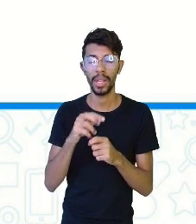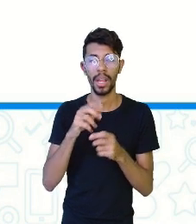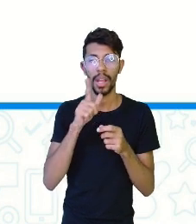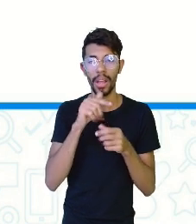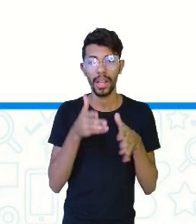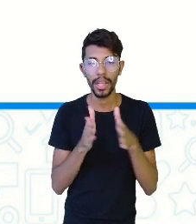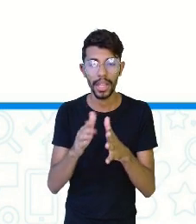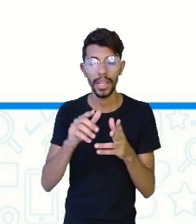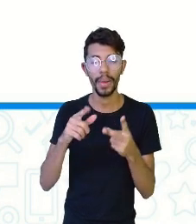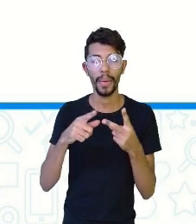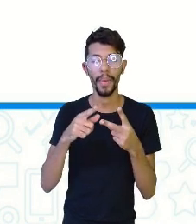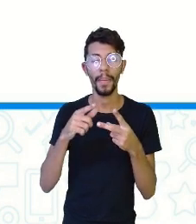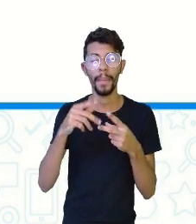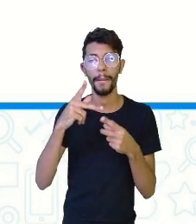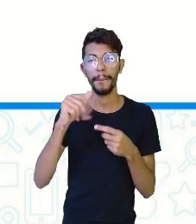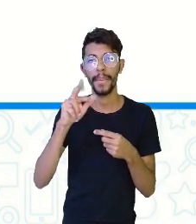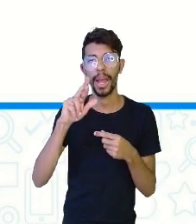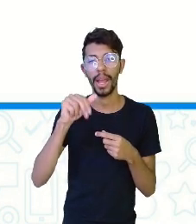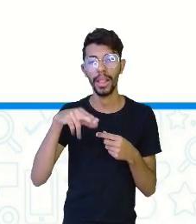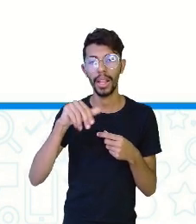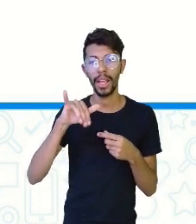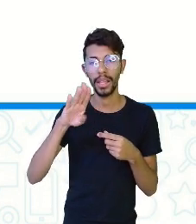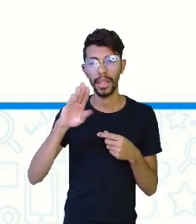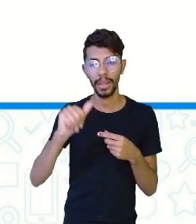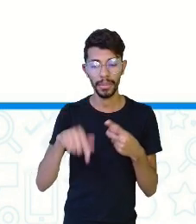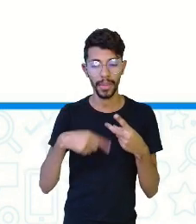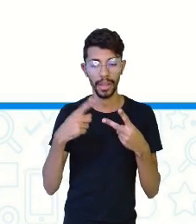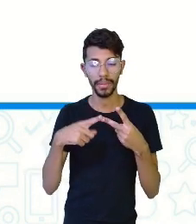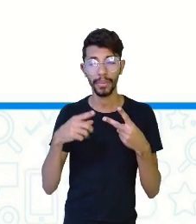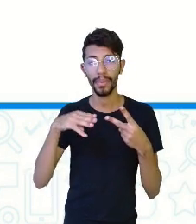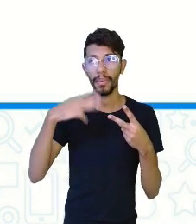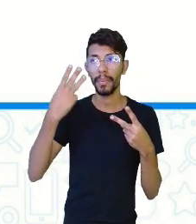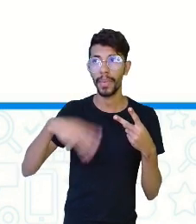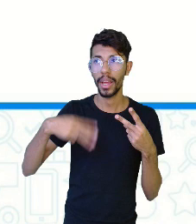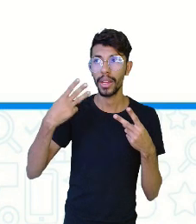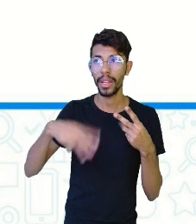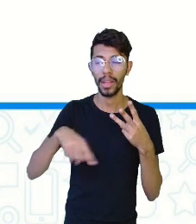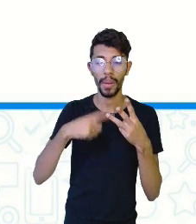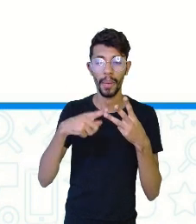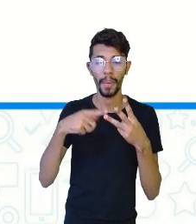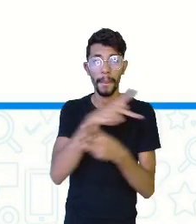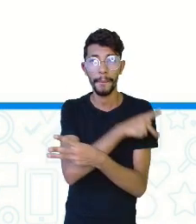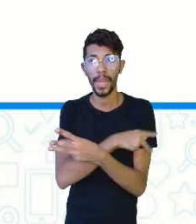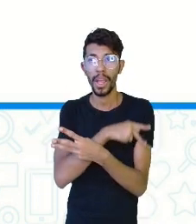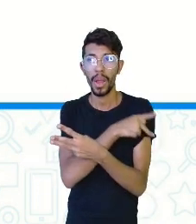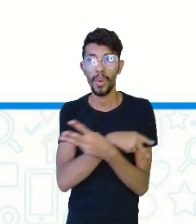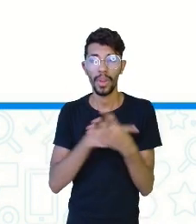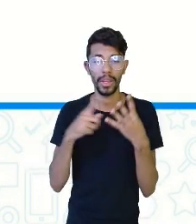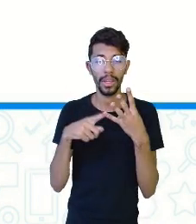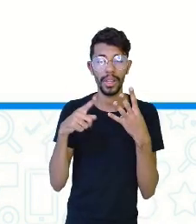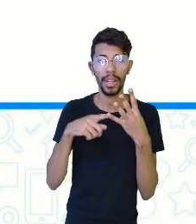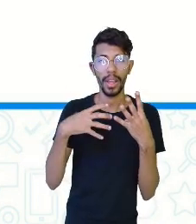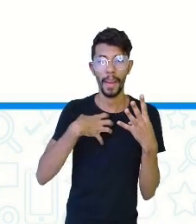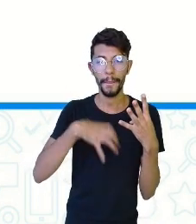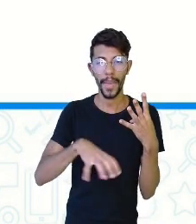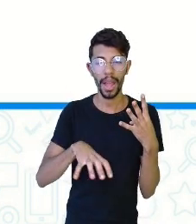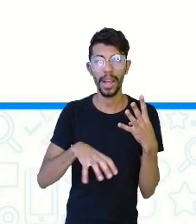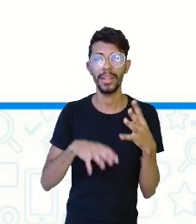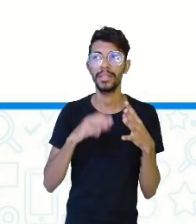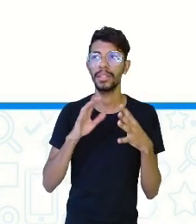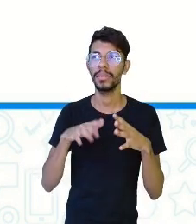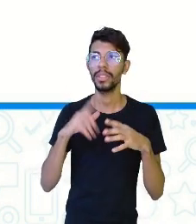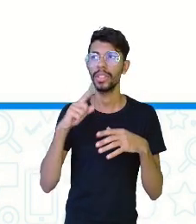Parnaíba, no Maranhão, Piauí e oeste da Bahia. Como exemplo, nós temos a Chapada